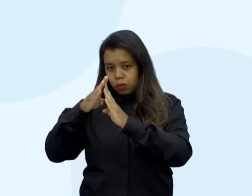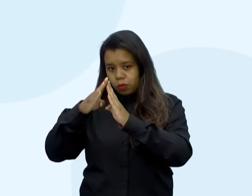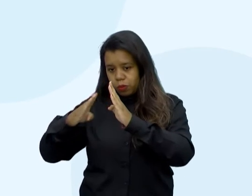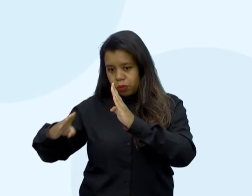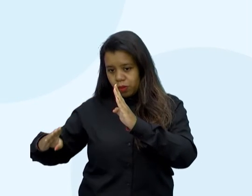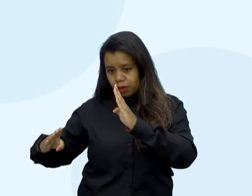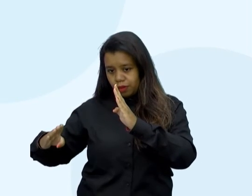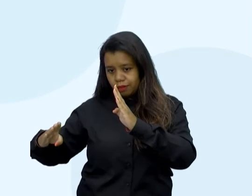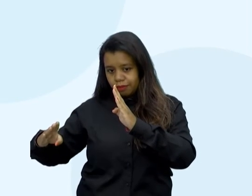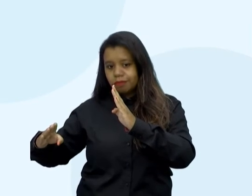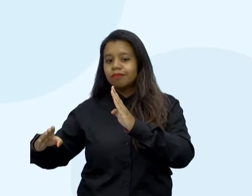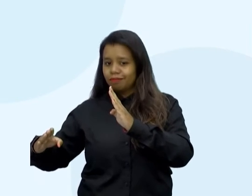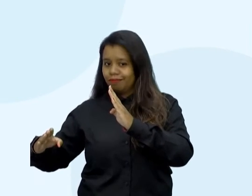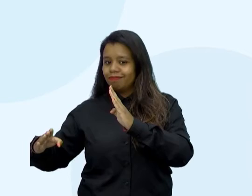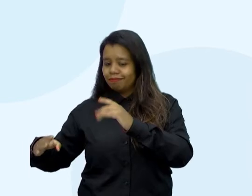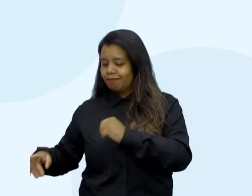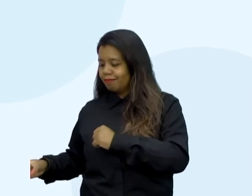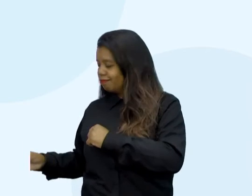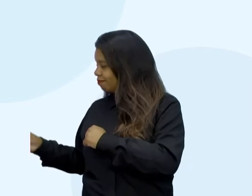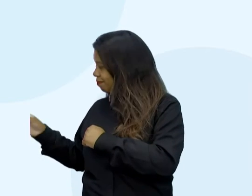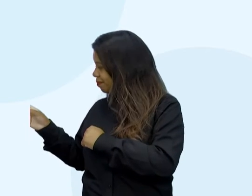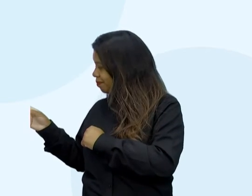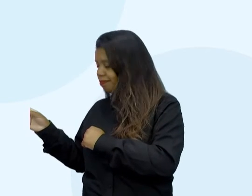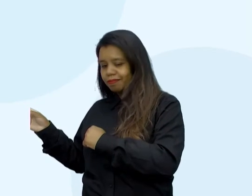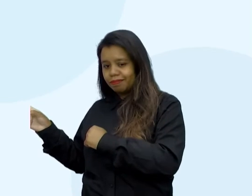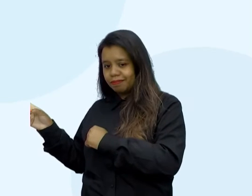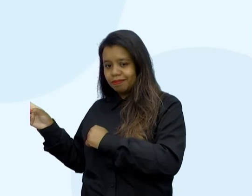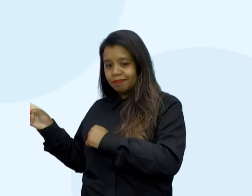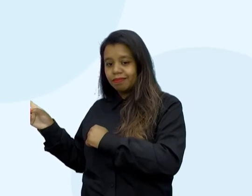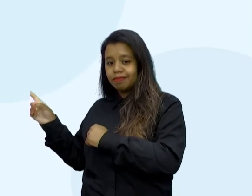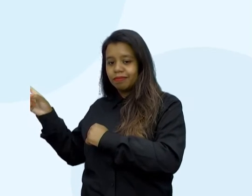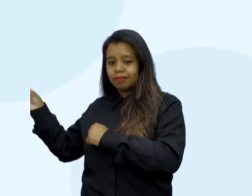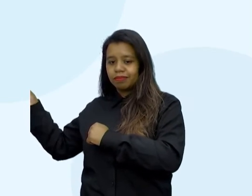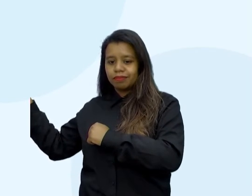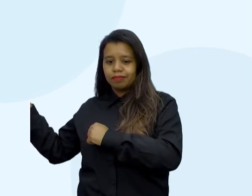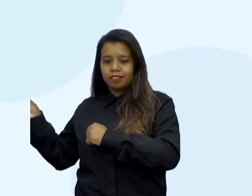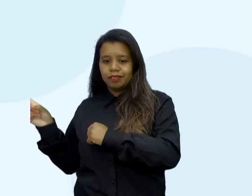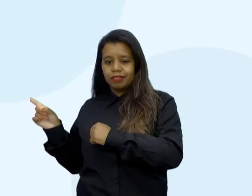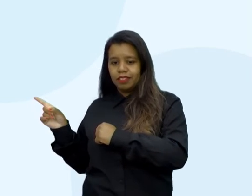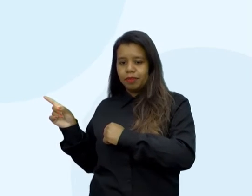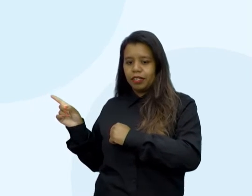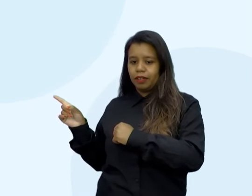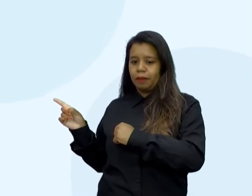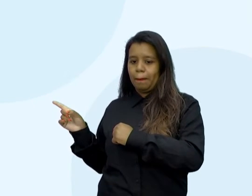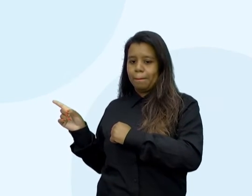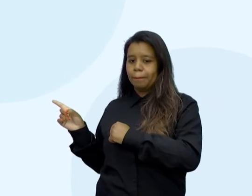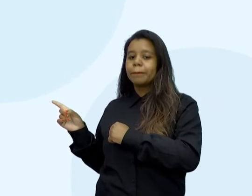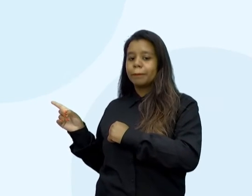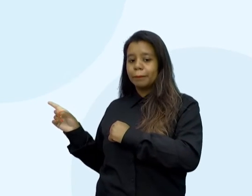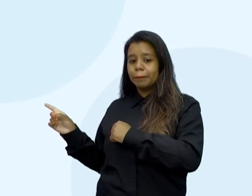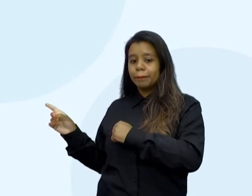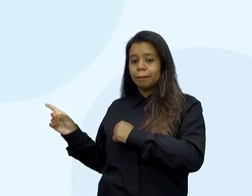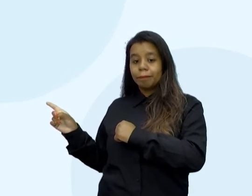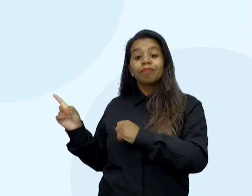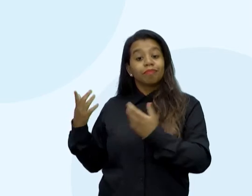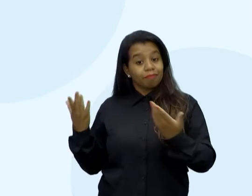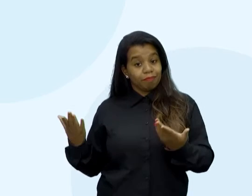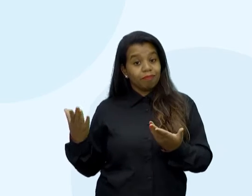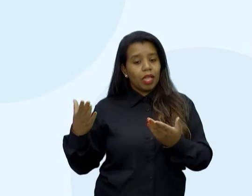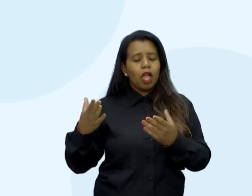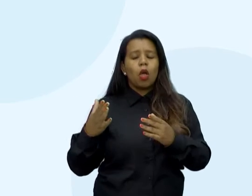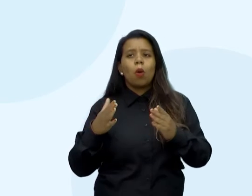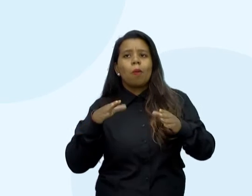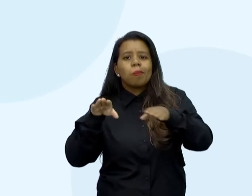à normal, ó? Precisa de um ângulo aqui, ó. Para quê, hein, Fabi? Para justamente atuar